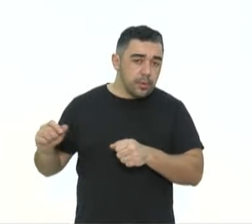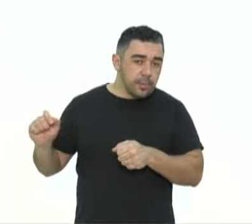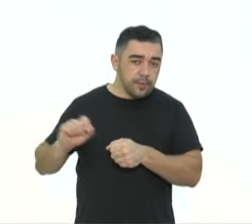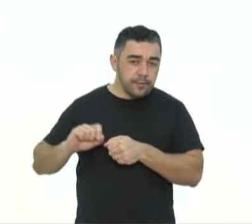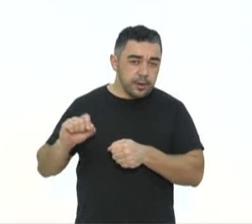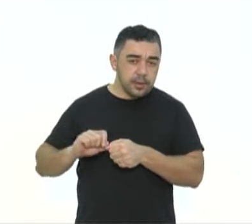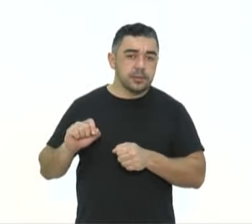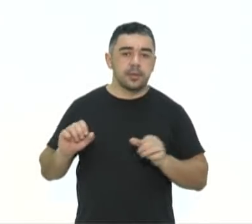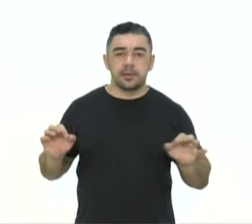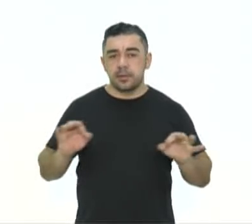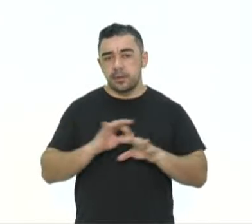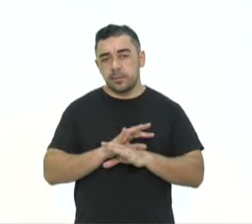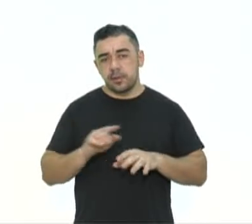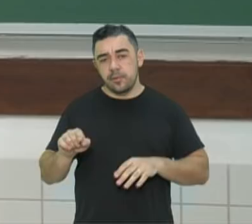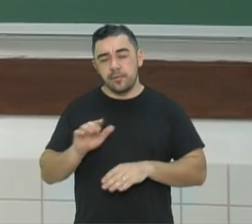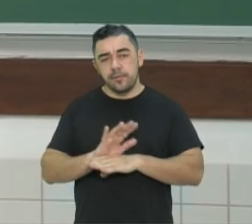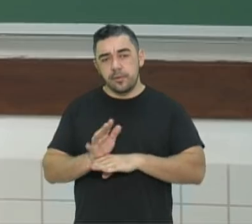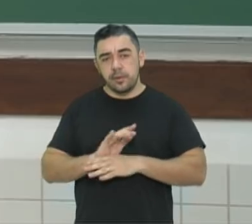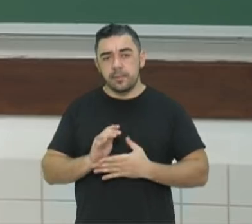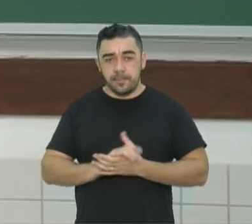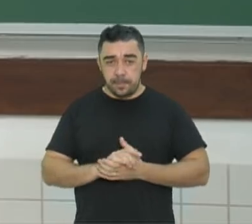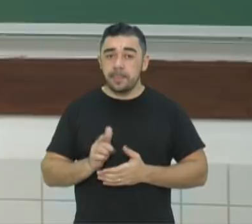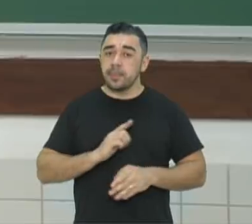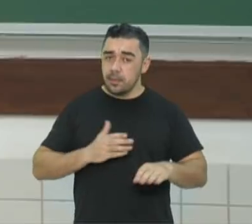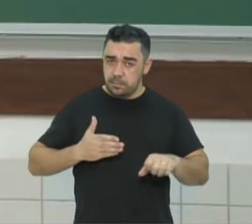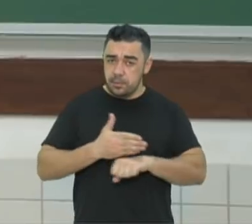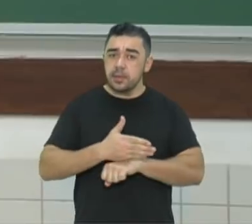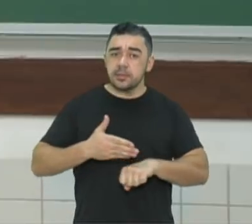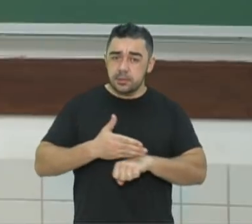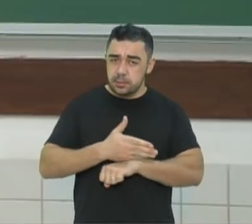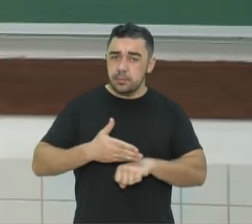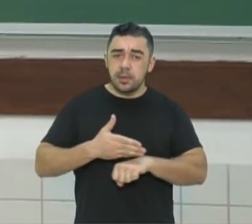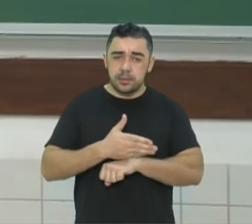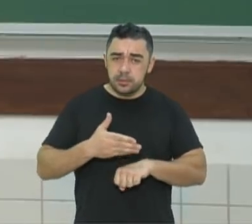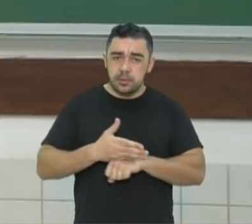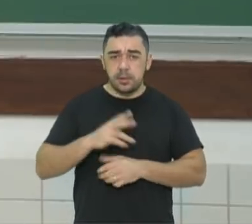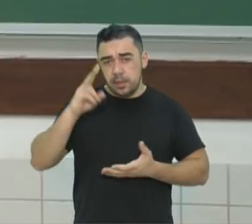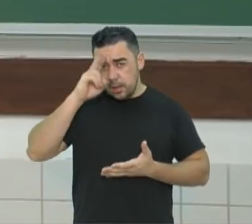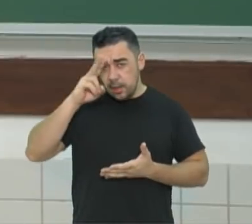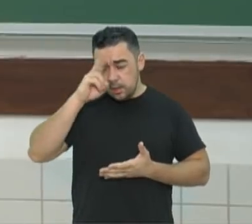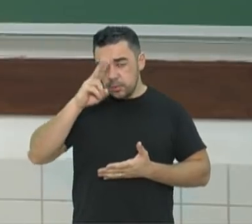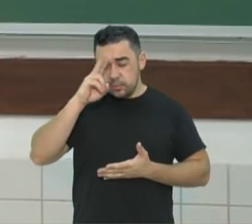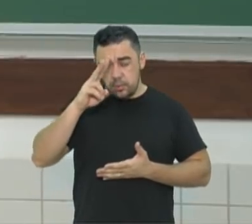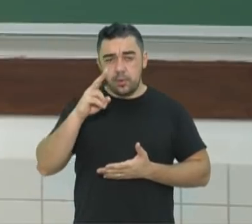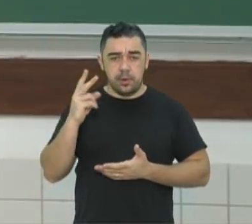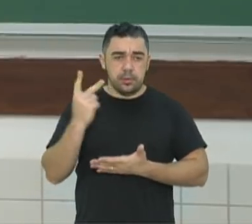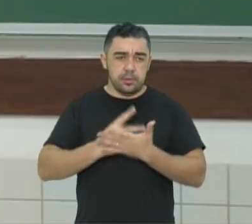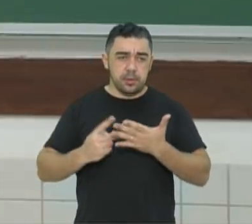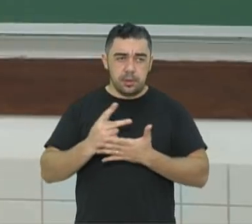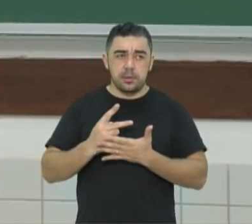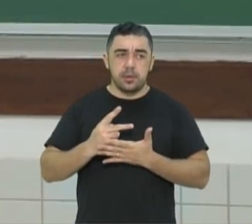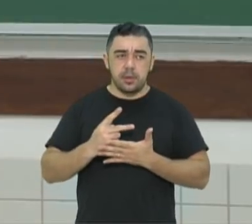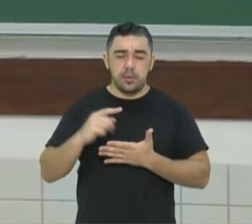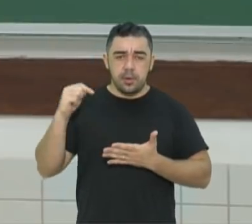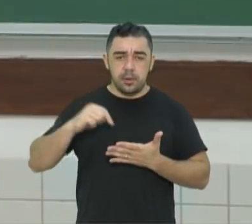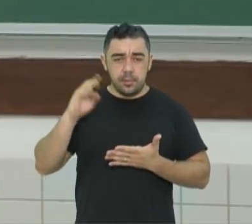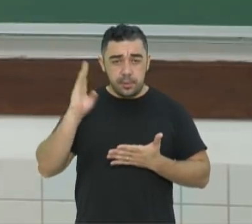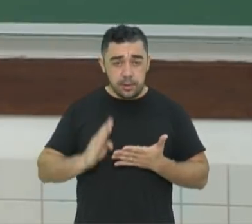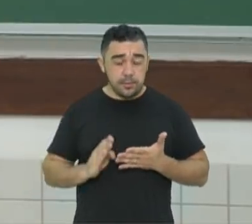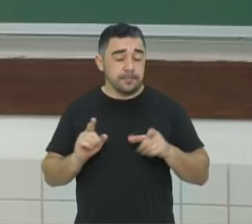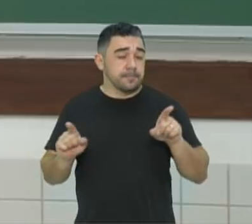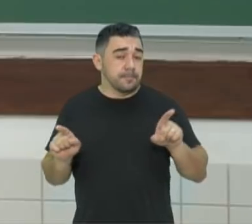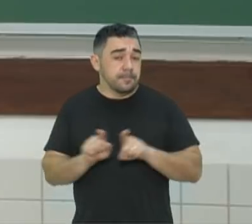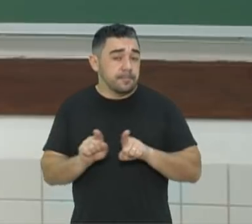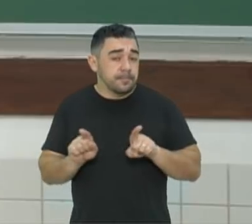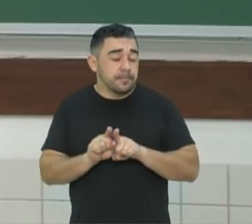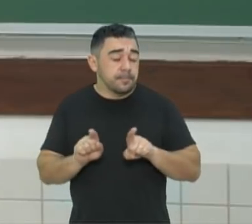produzi-lo e finalizá-lo. Então, nós temos participação grande na história da animação brasileira. Mas